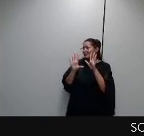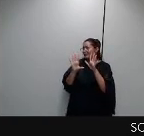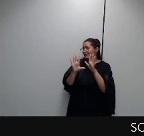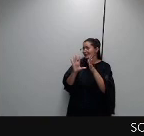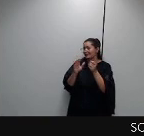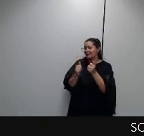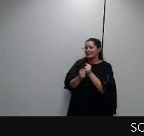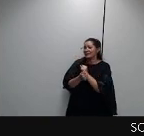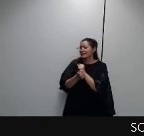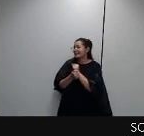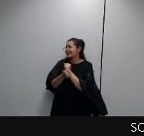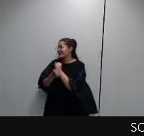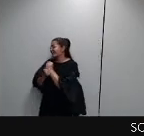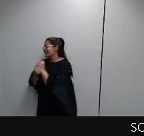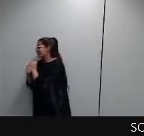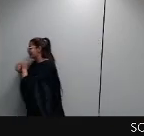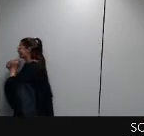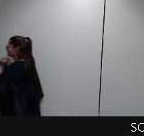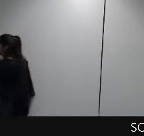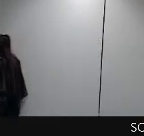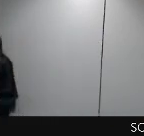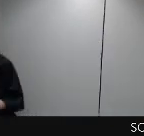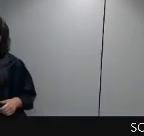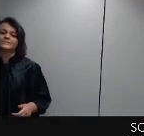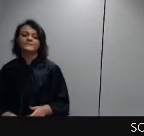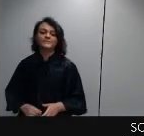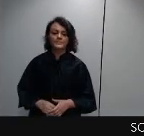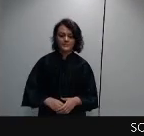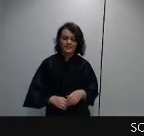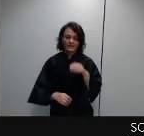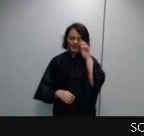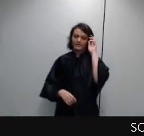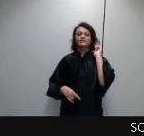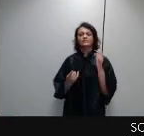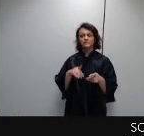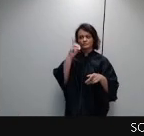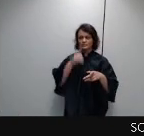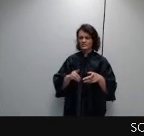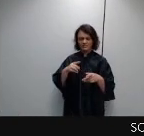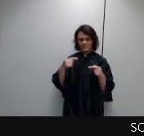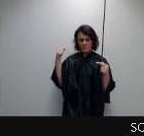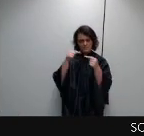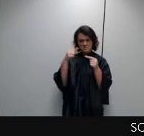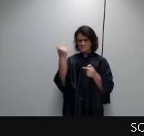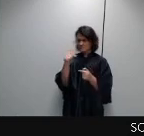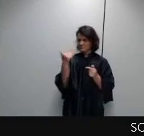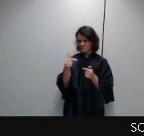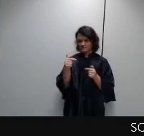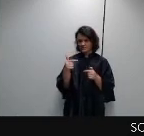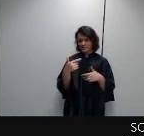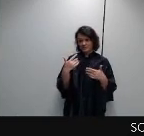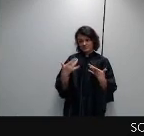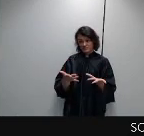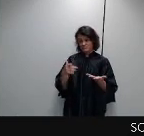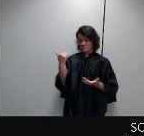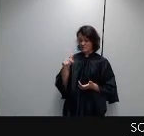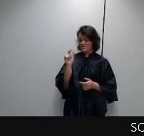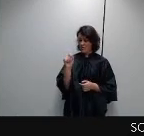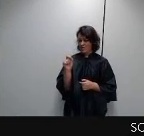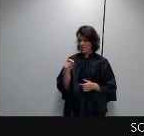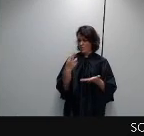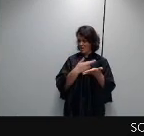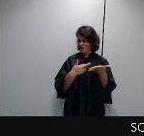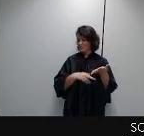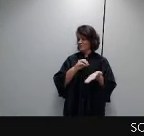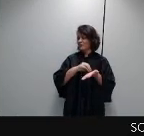na quinta não invertido e aí então que ainda não teve o relatório encaminhado